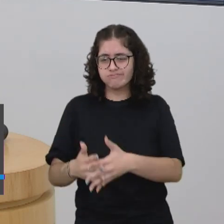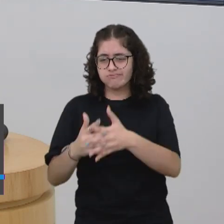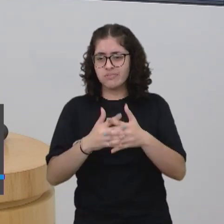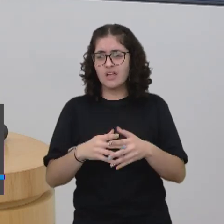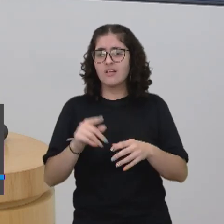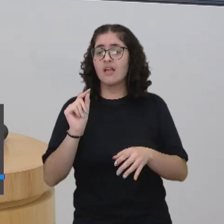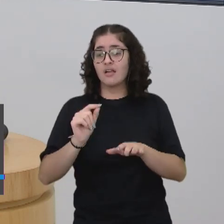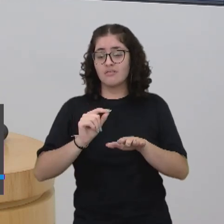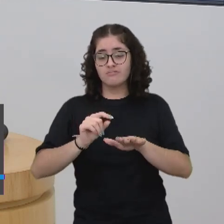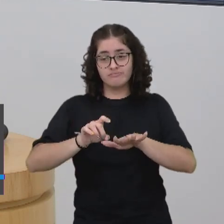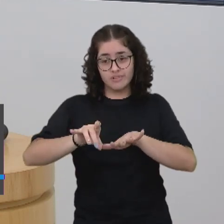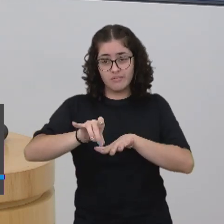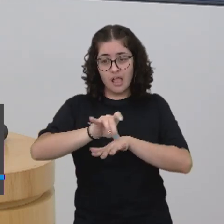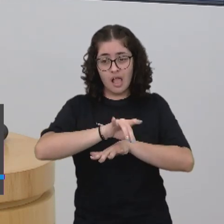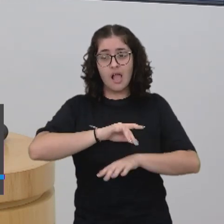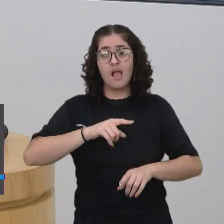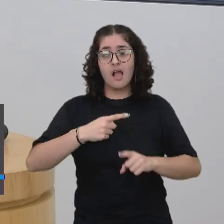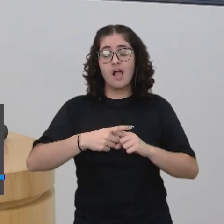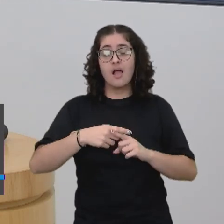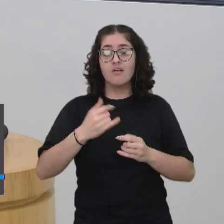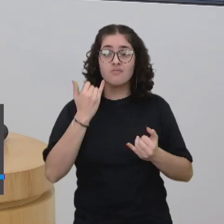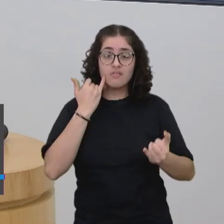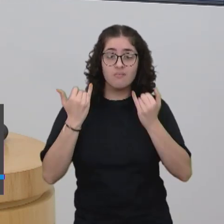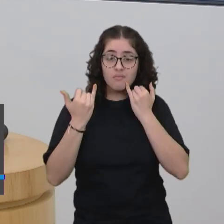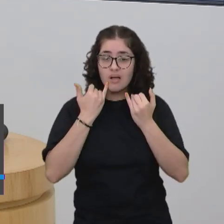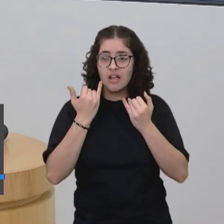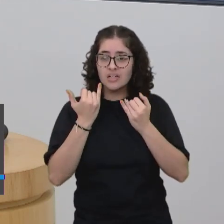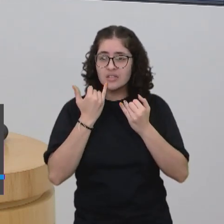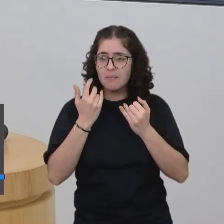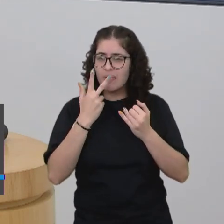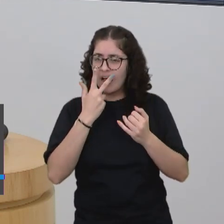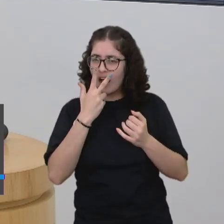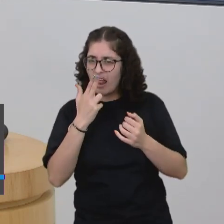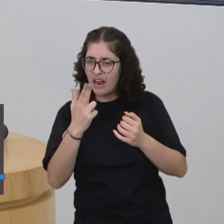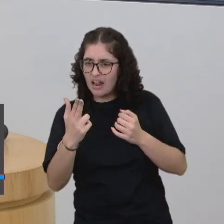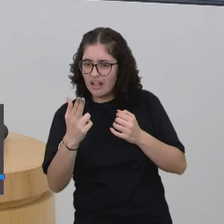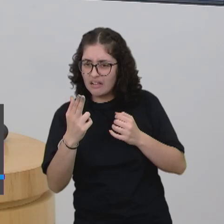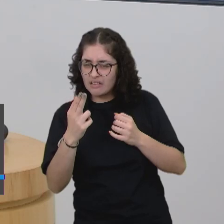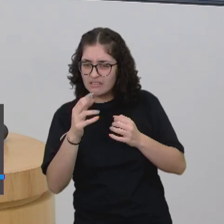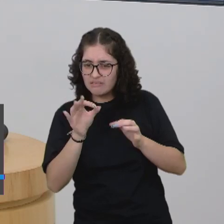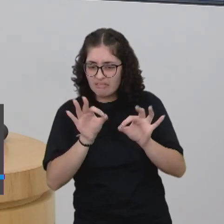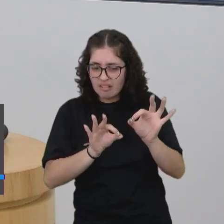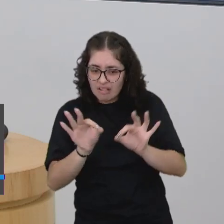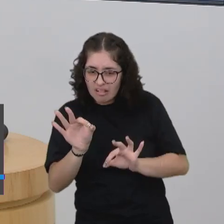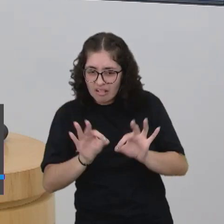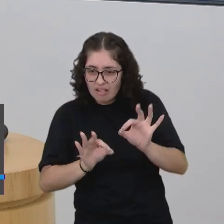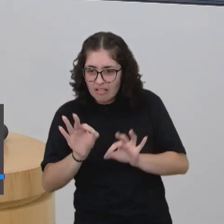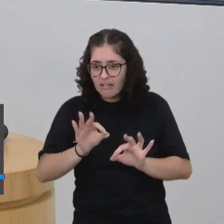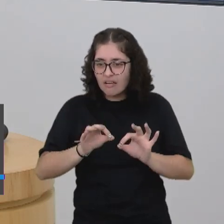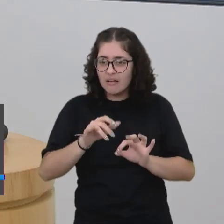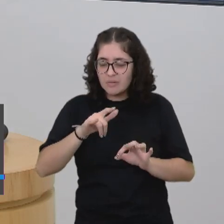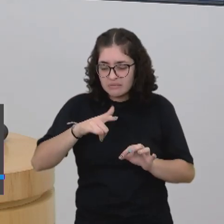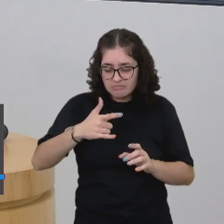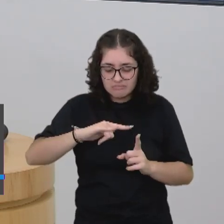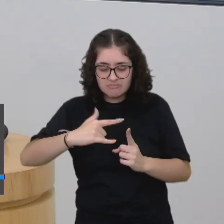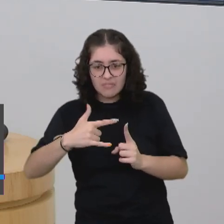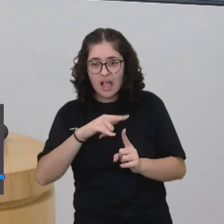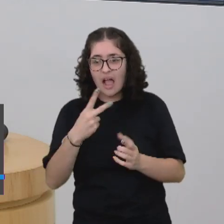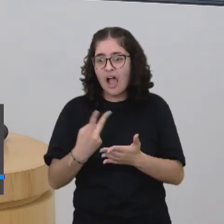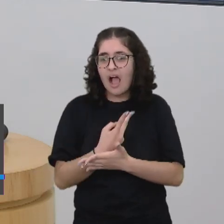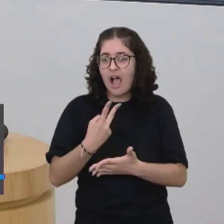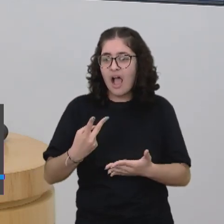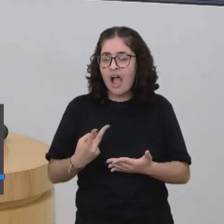a fake news. A justamente informações distorcidas, informações falsas, de enganação,